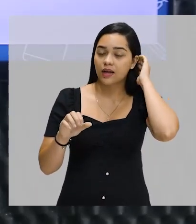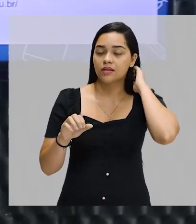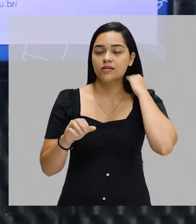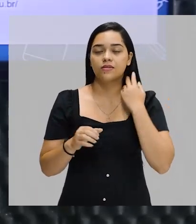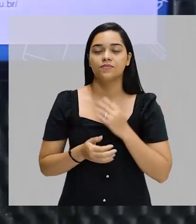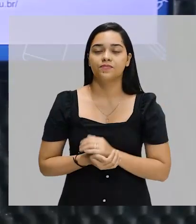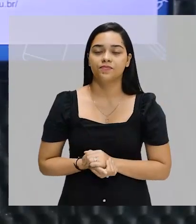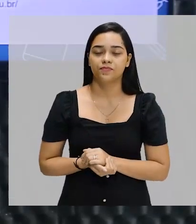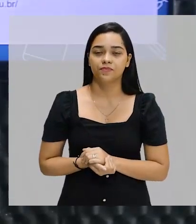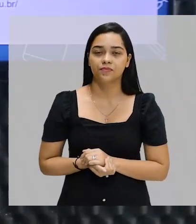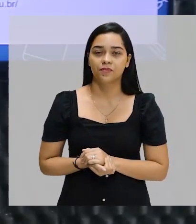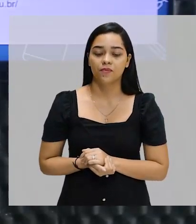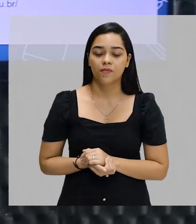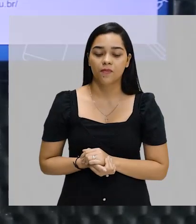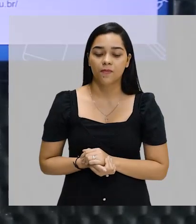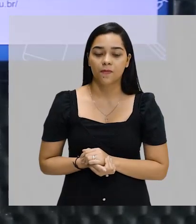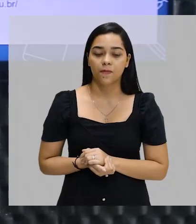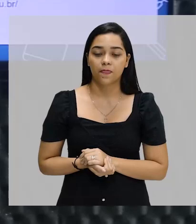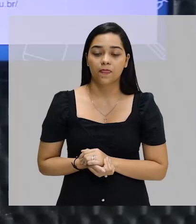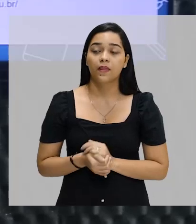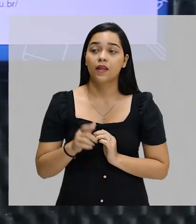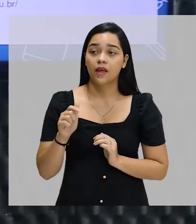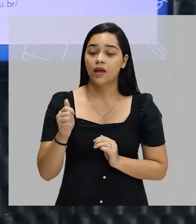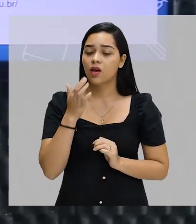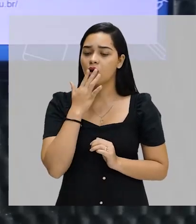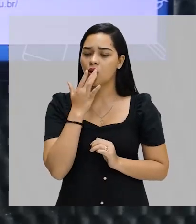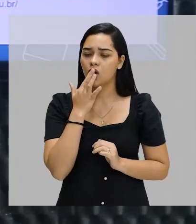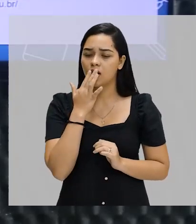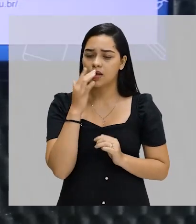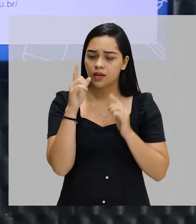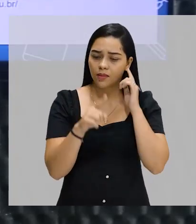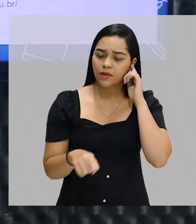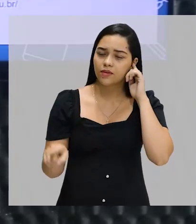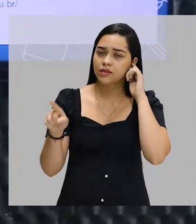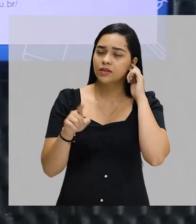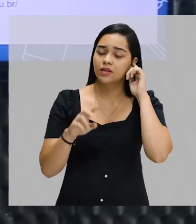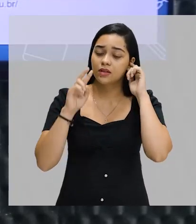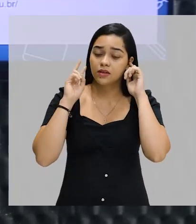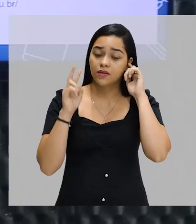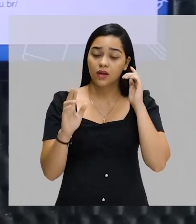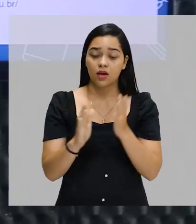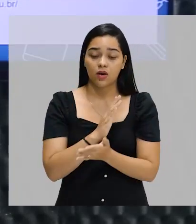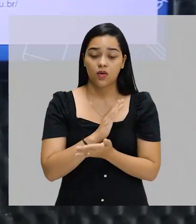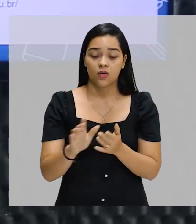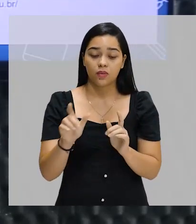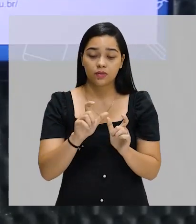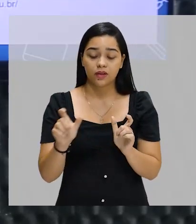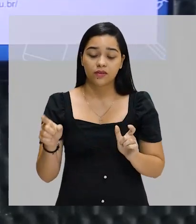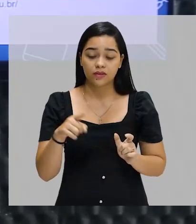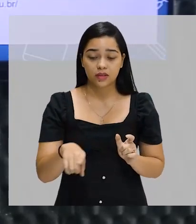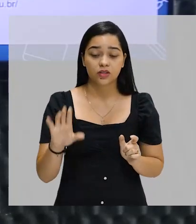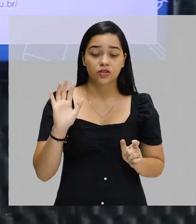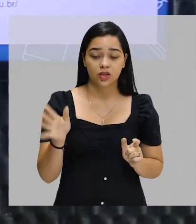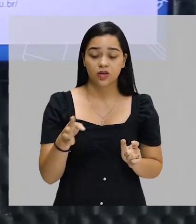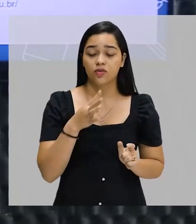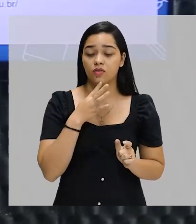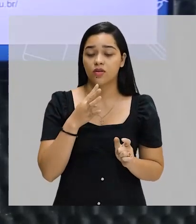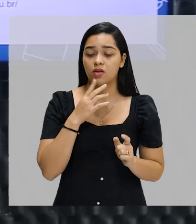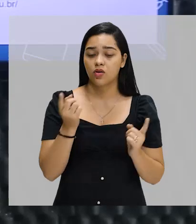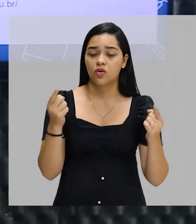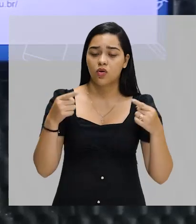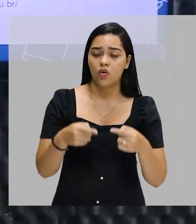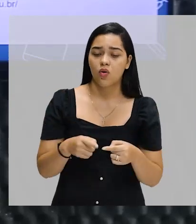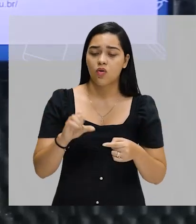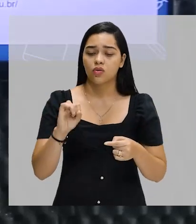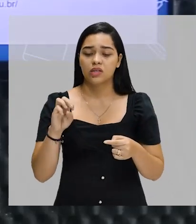crase, tá bom? Olha só, figura bem colorida que eu trouxe para vocês. Olha só aí, a gente tem algumas palavrinhas que você já conhece. Contra,